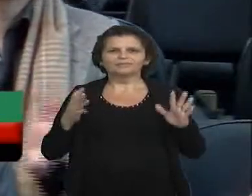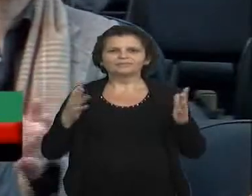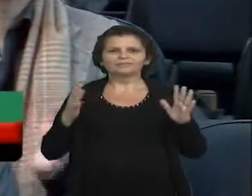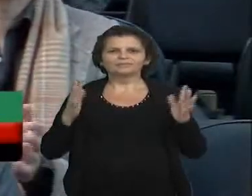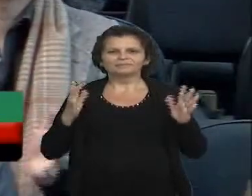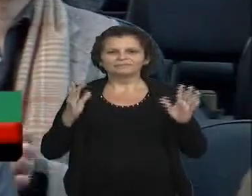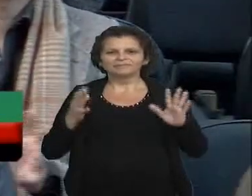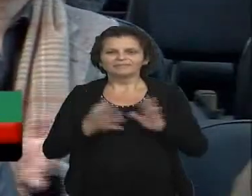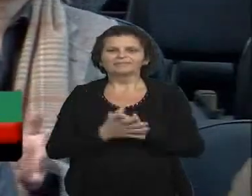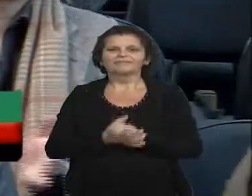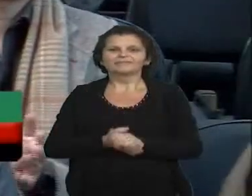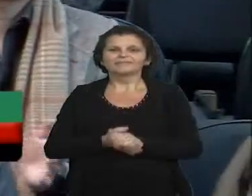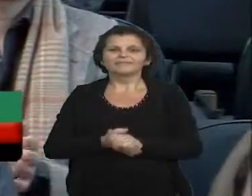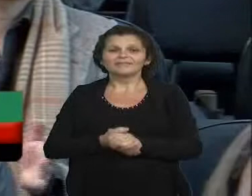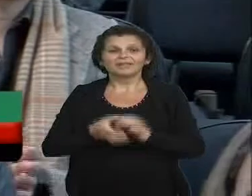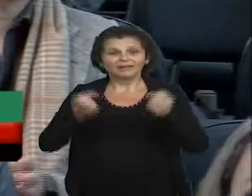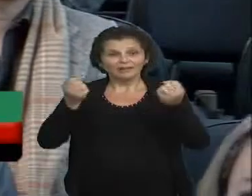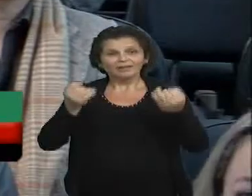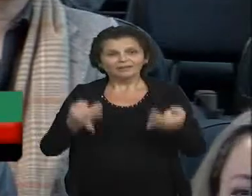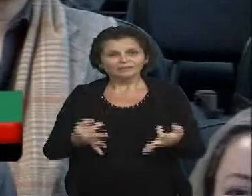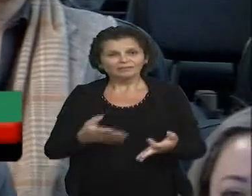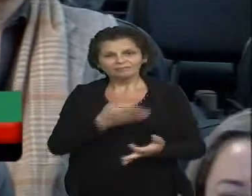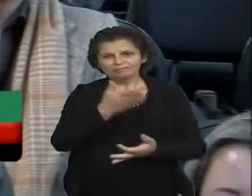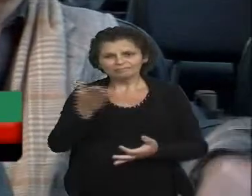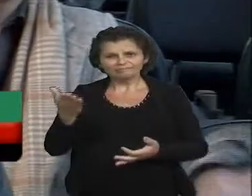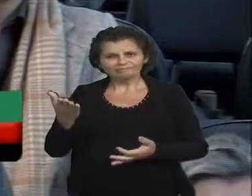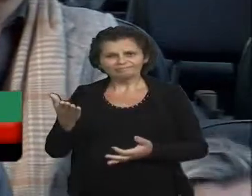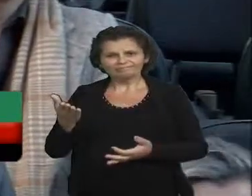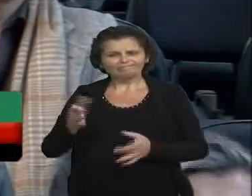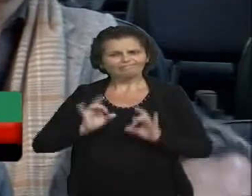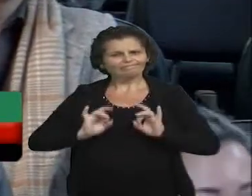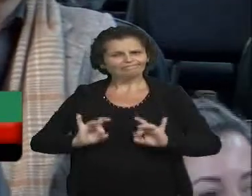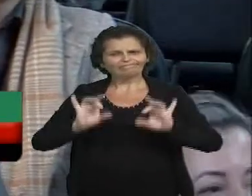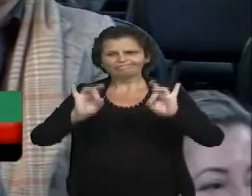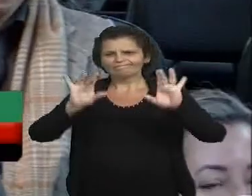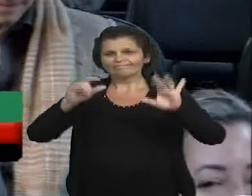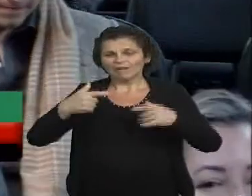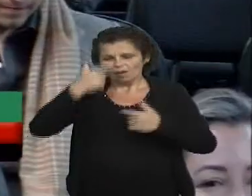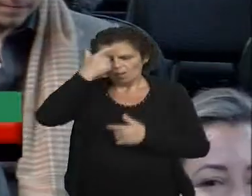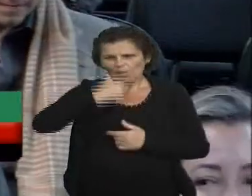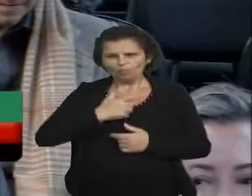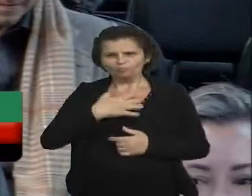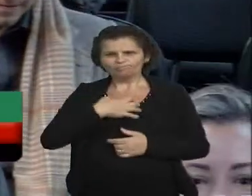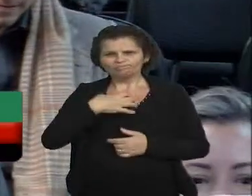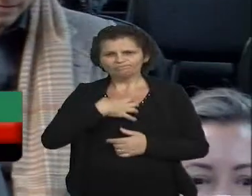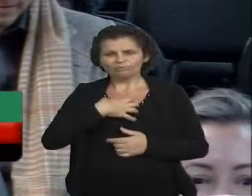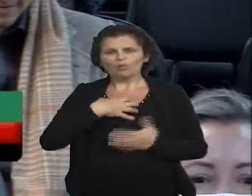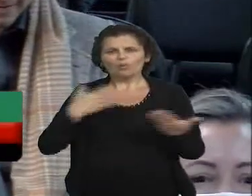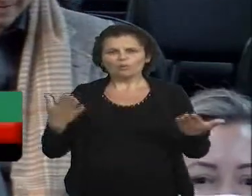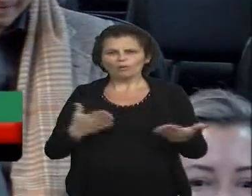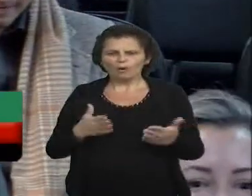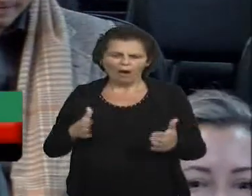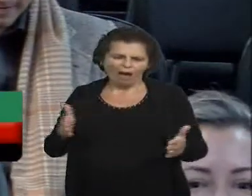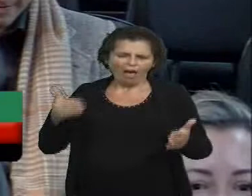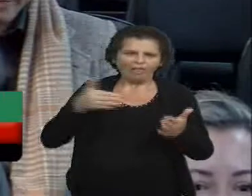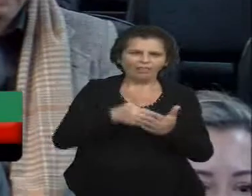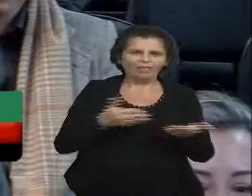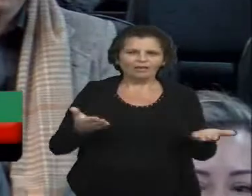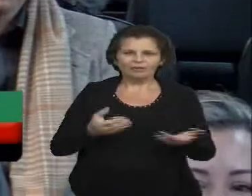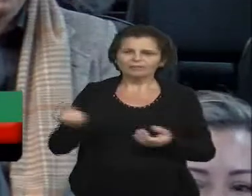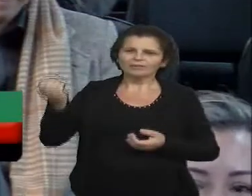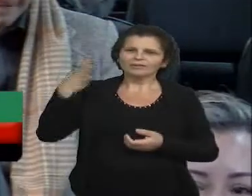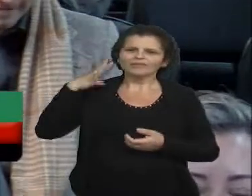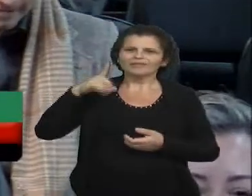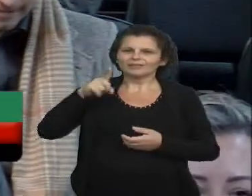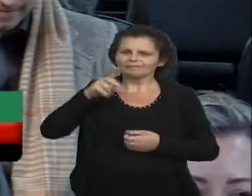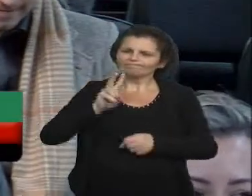E eu quero dizer que vocês são muito importantes. Se eu sou quem eu sou, se eu cheguei onde eu cheguei com a graça de